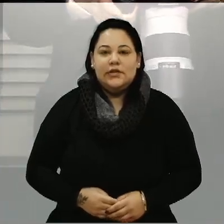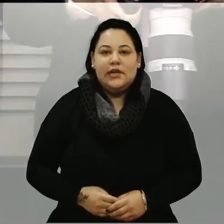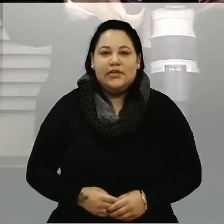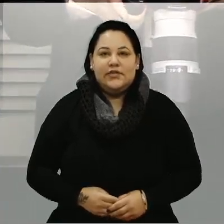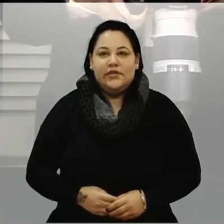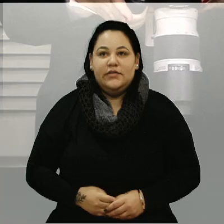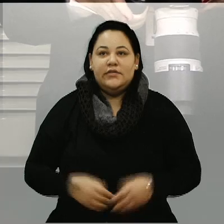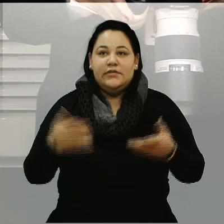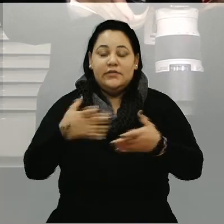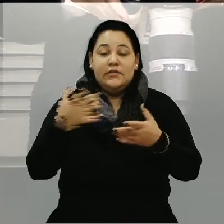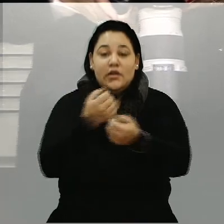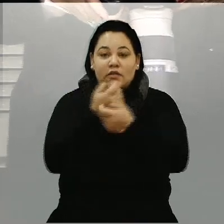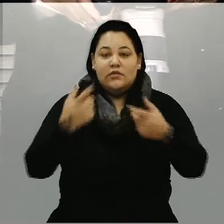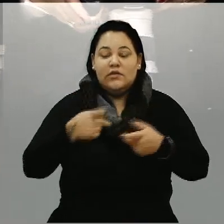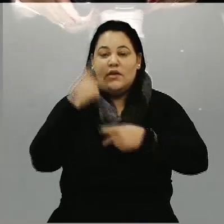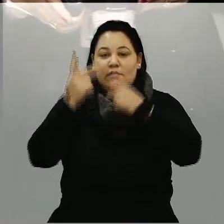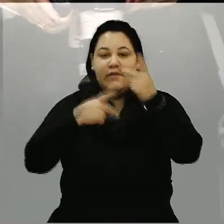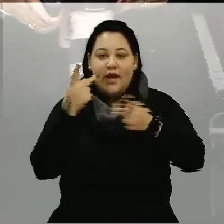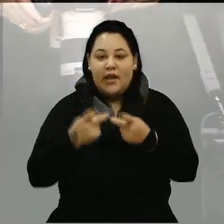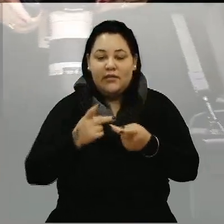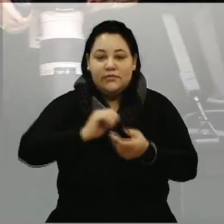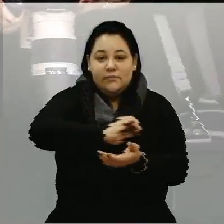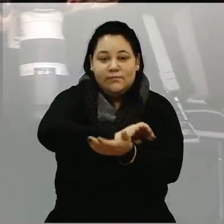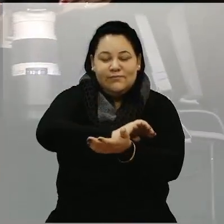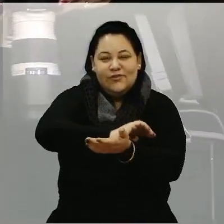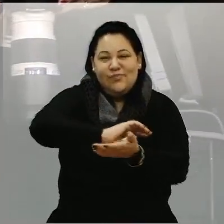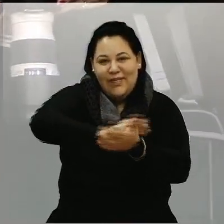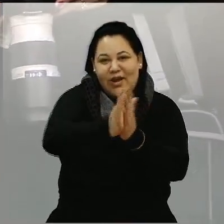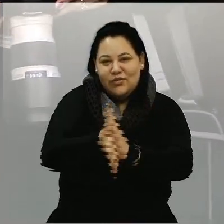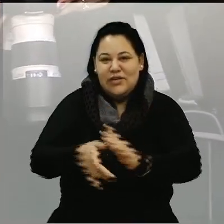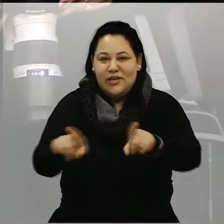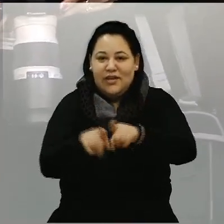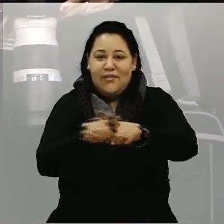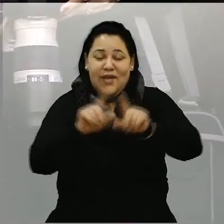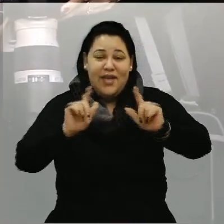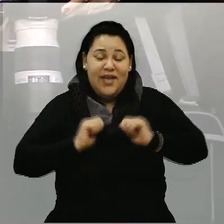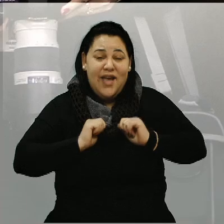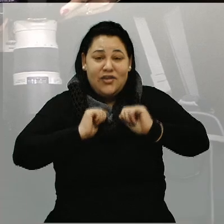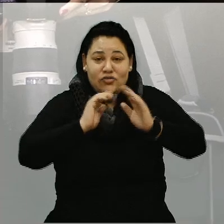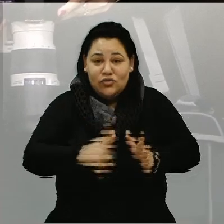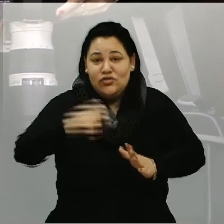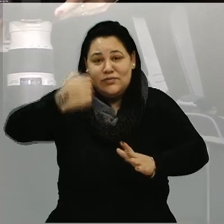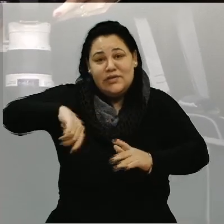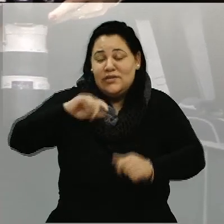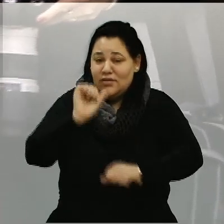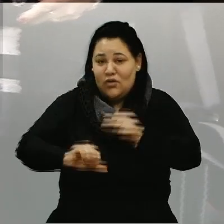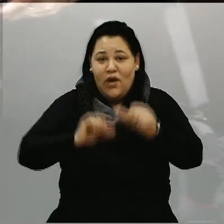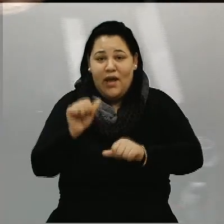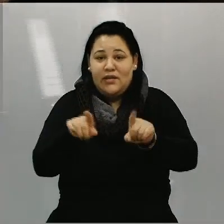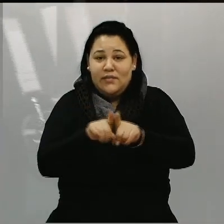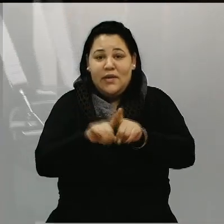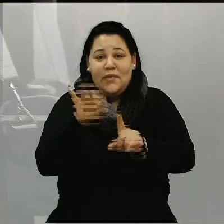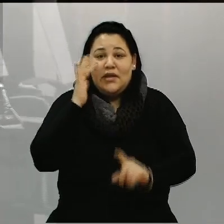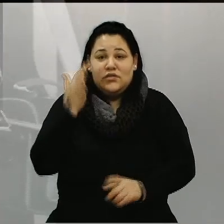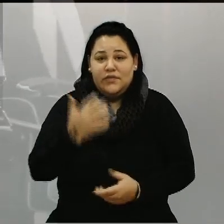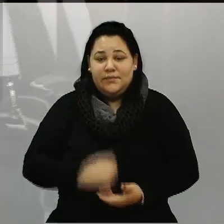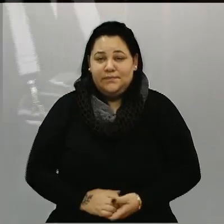idosos. Todas as falas de discriminação e preconceitos e atos precisam ser modificados. Declarar o voto,